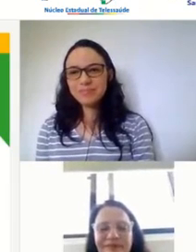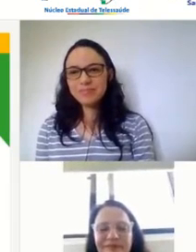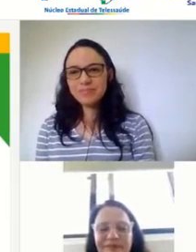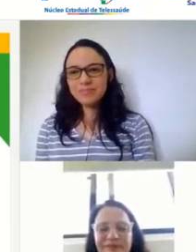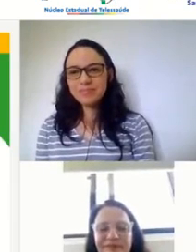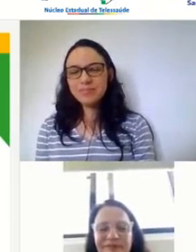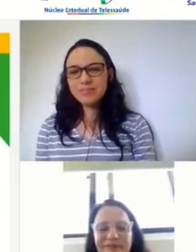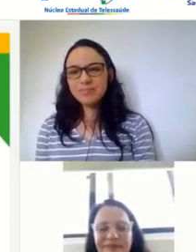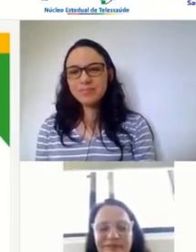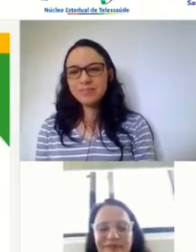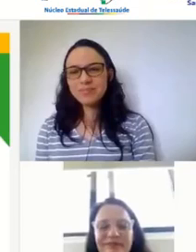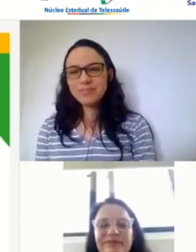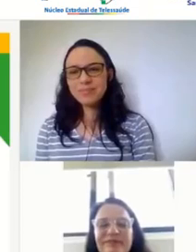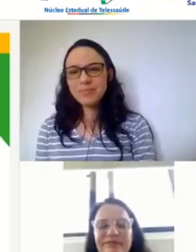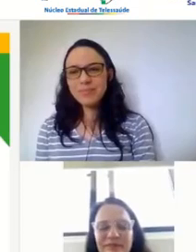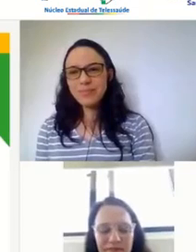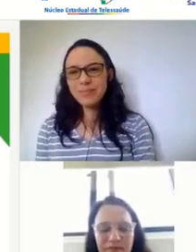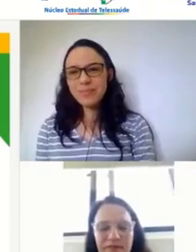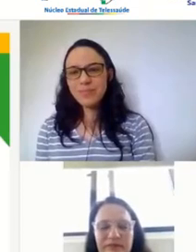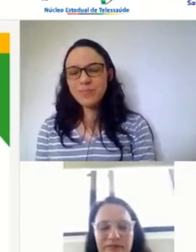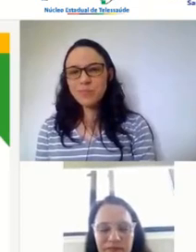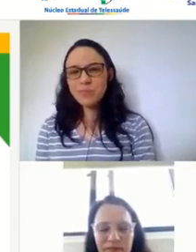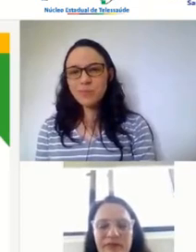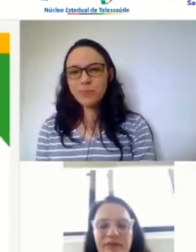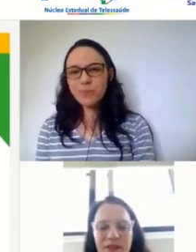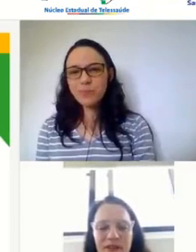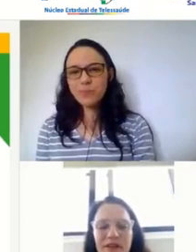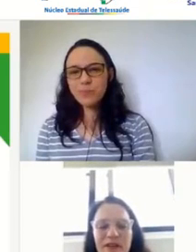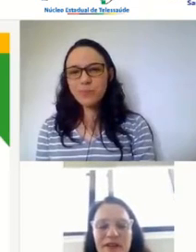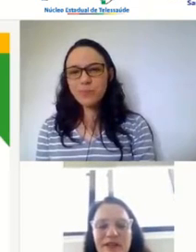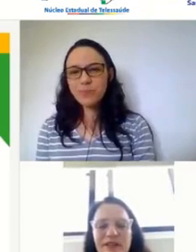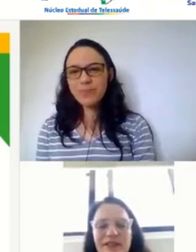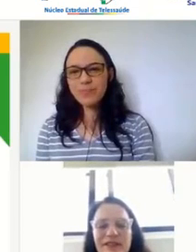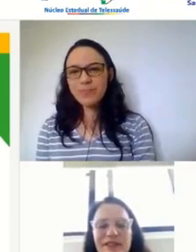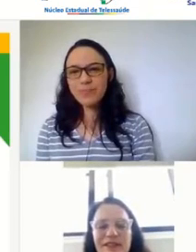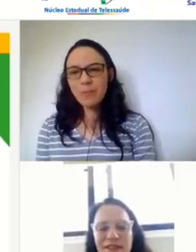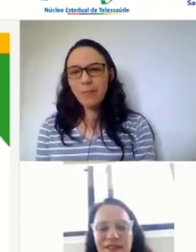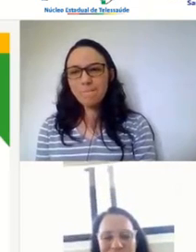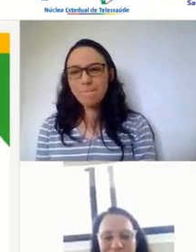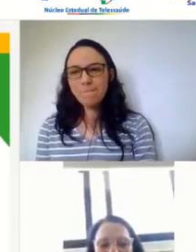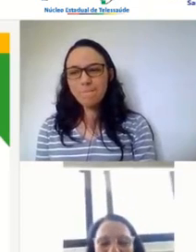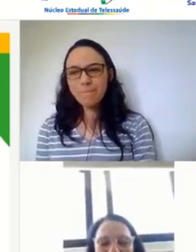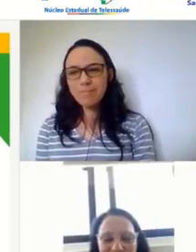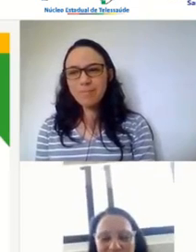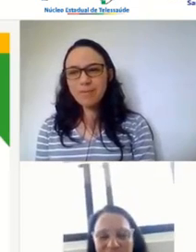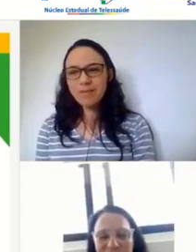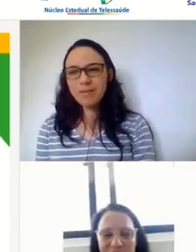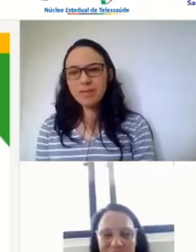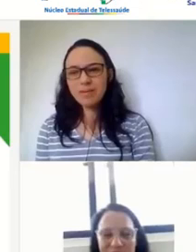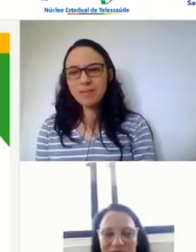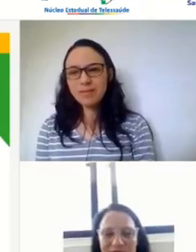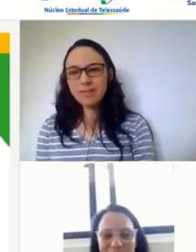esse essa aproximação e se alguns nos fortalecem e é uma